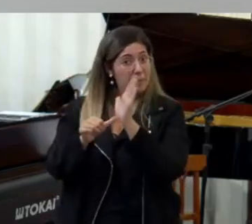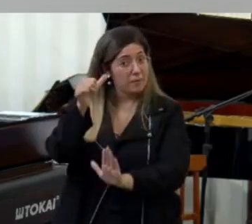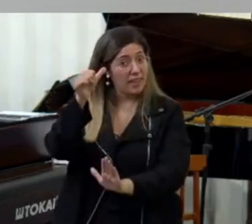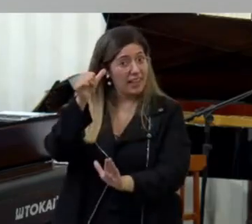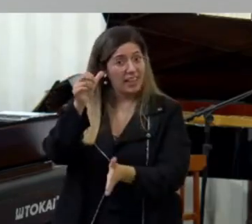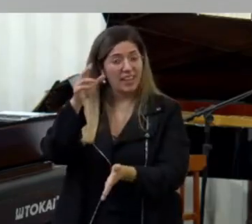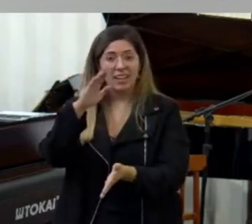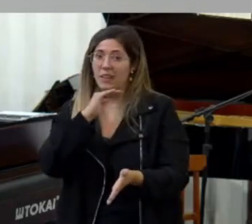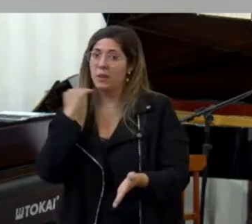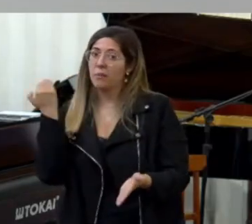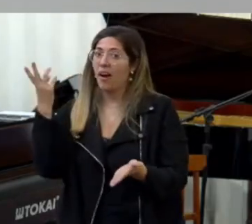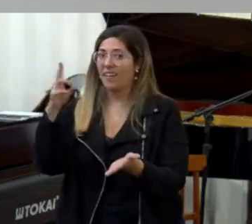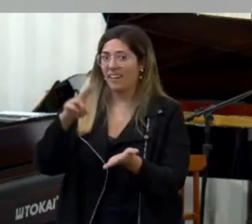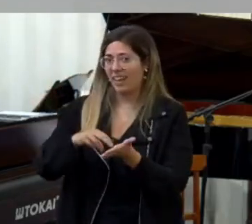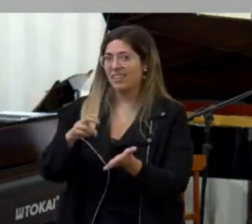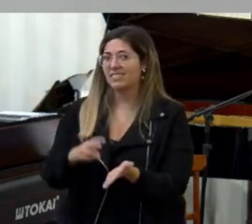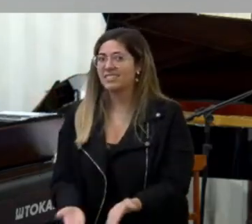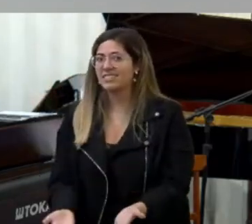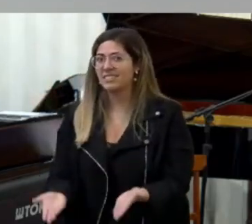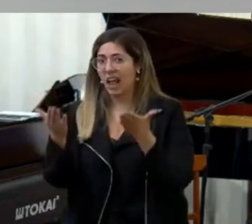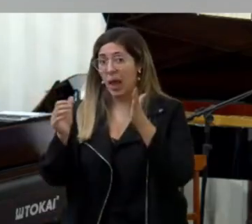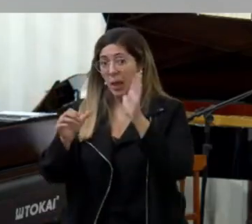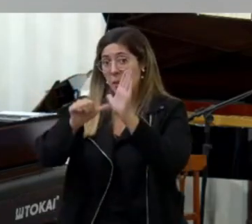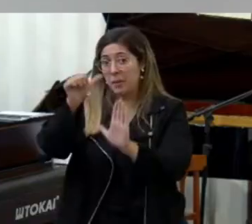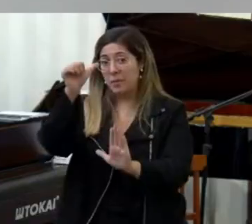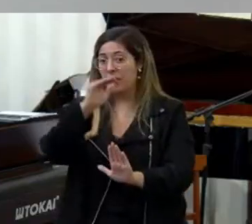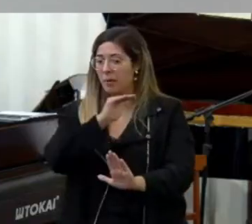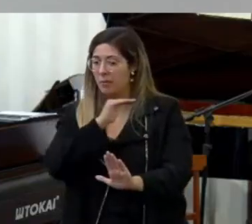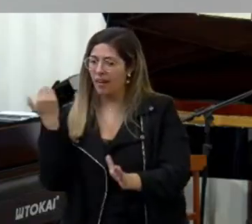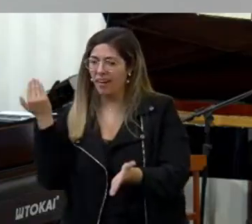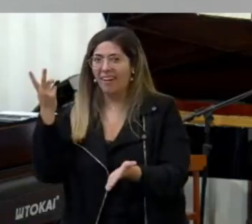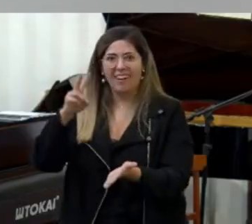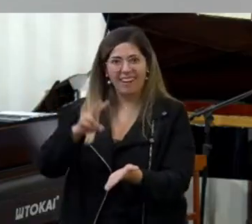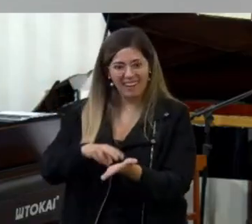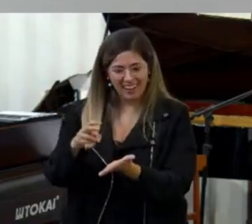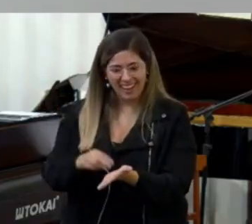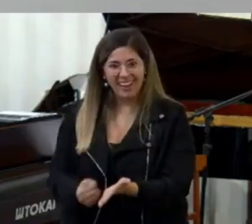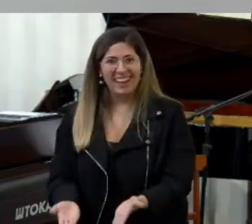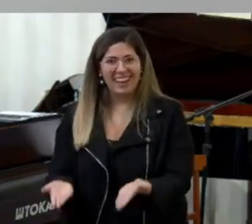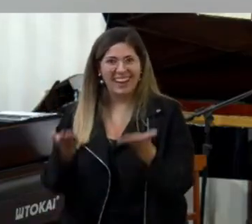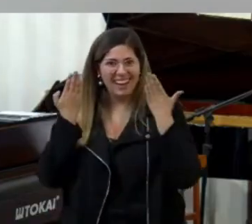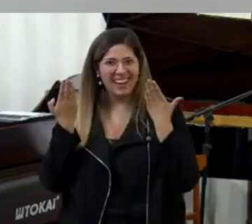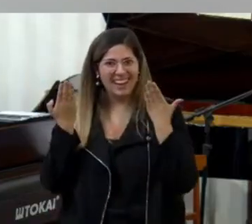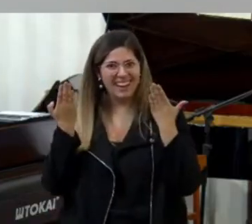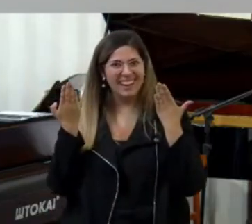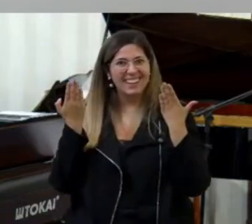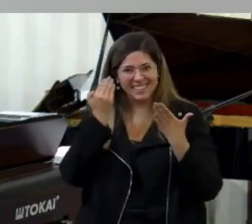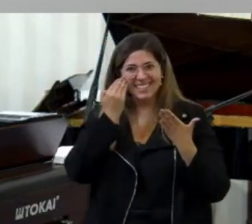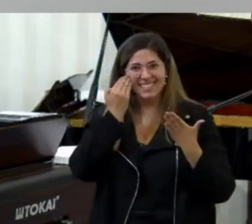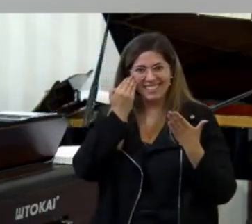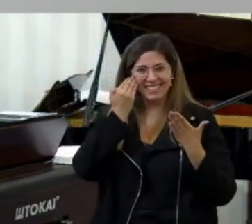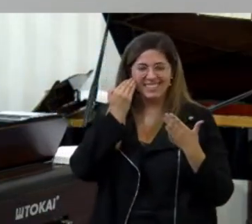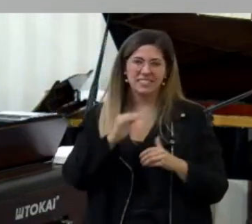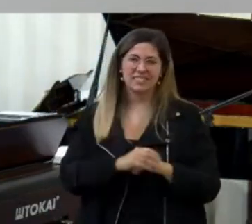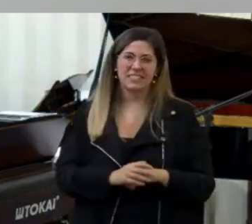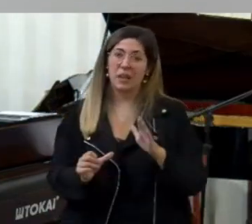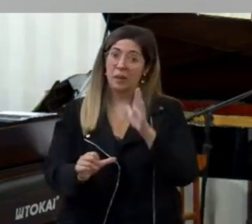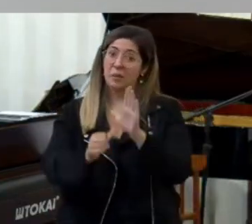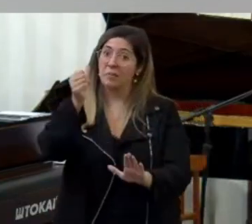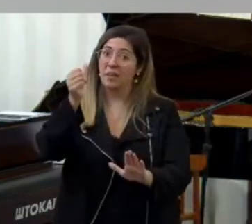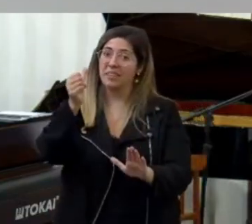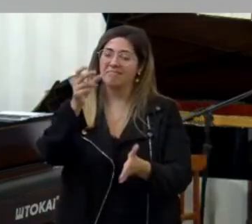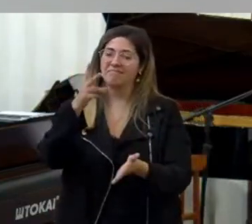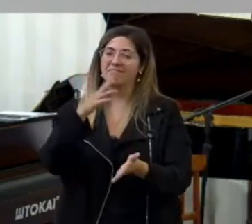primícias dos que morrem, o primeiro dos que morreram e ninguém conseguiu ressurgir. Ele é o